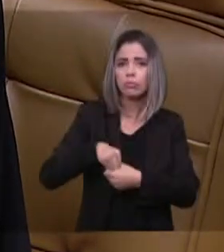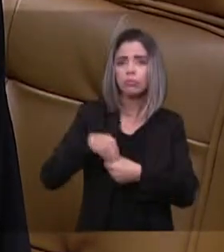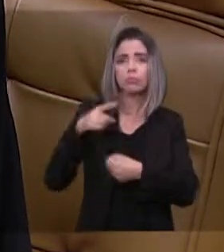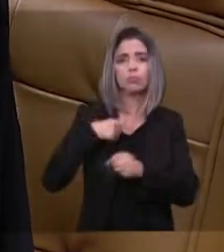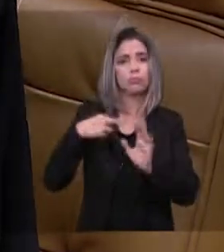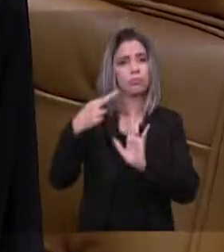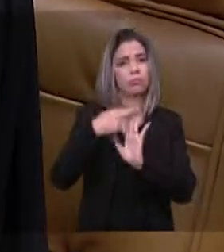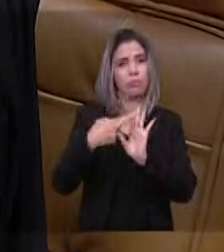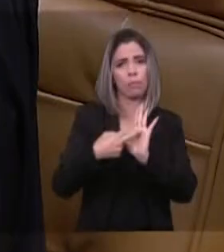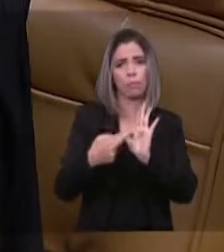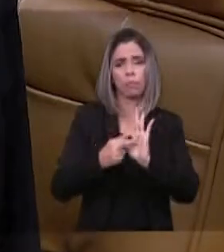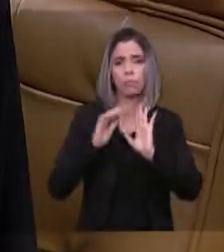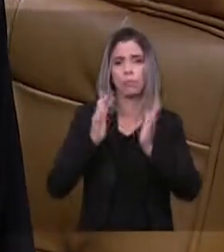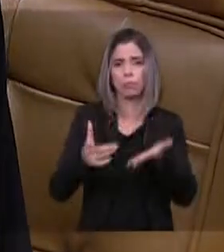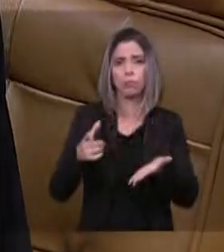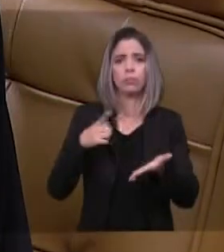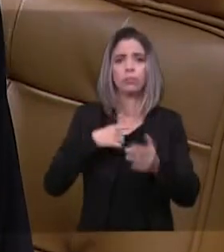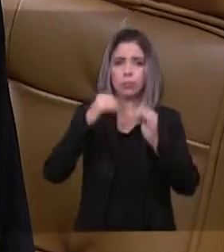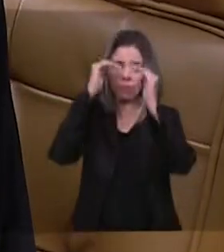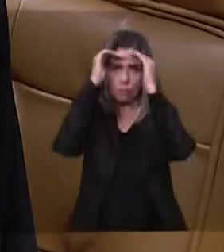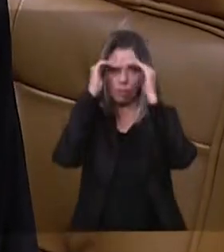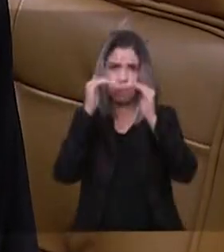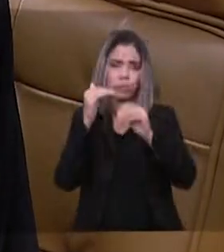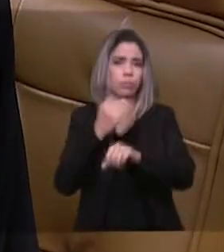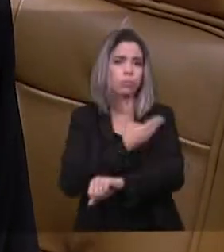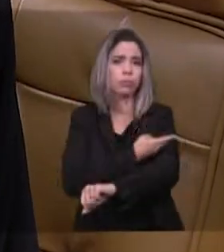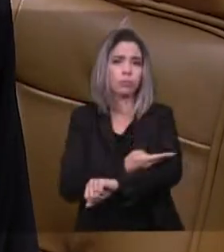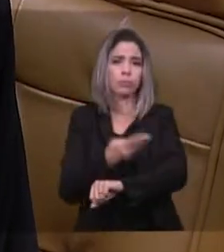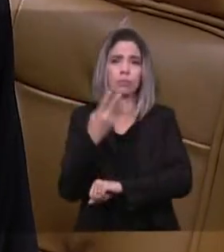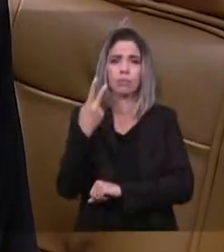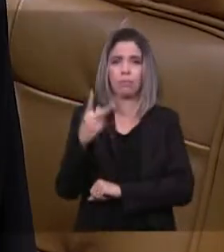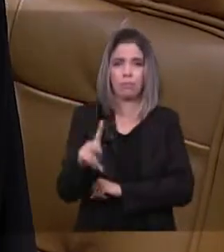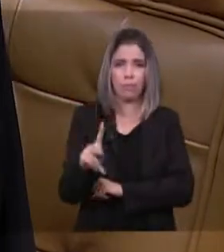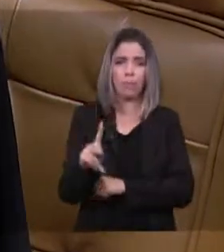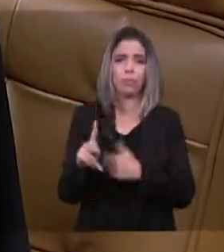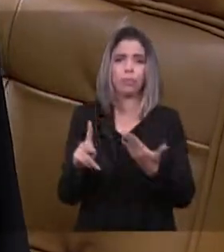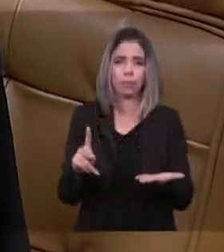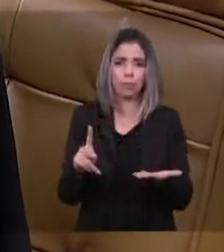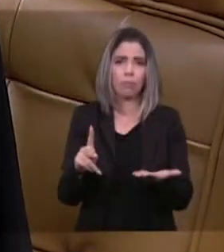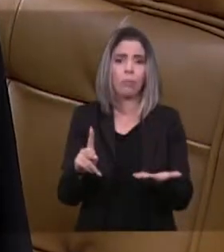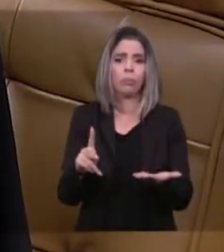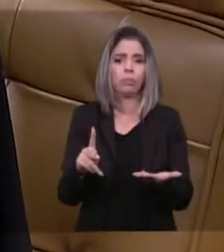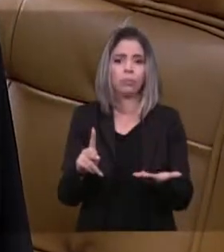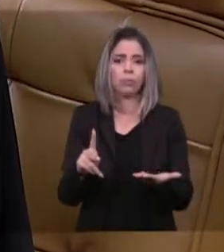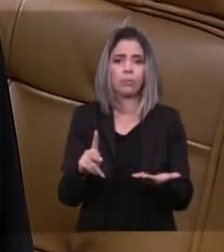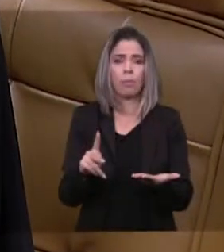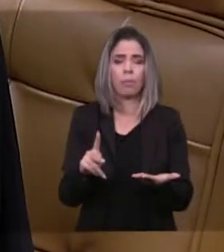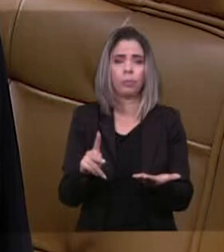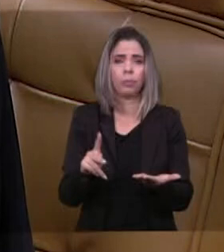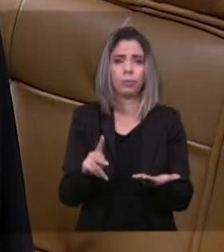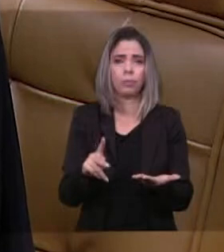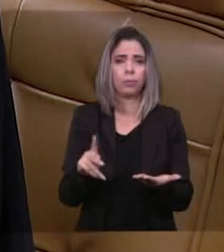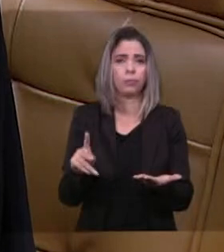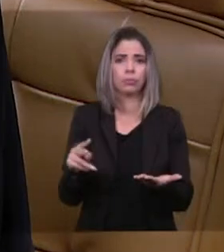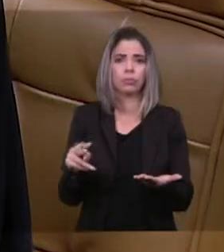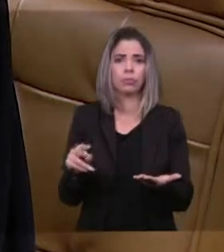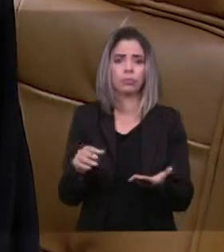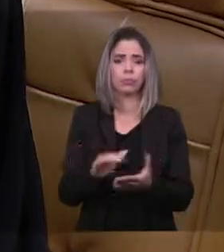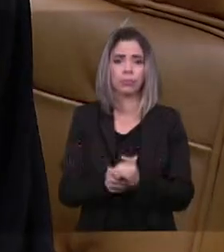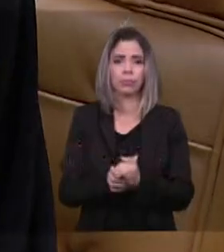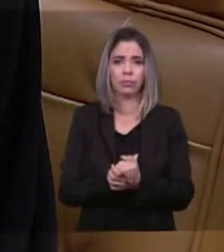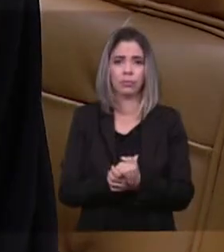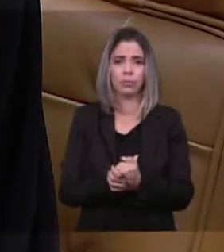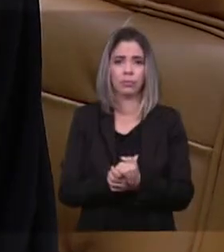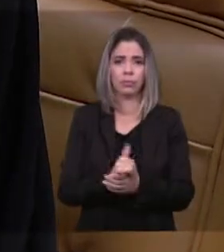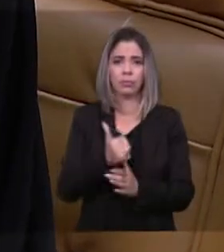cumprindo um antigo lema indígena equatoriano, por ser que lo es, sem deixar de ser lo que soy. Está rompida